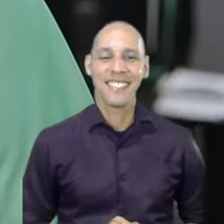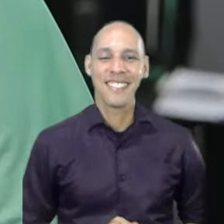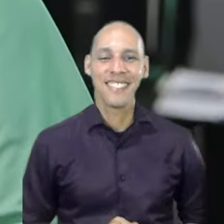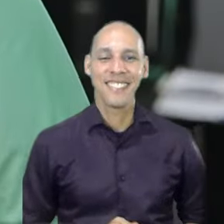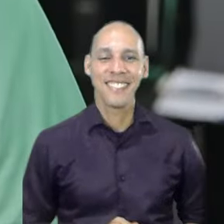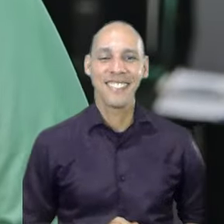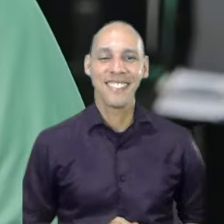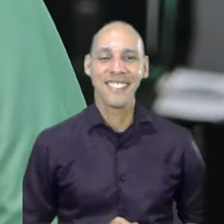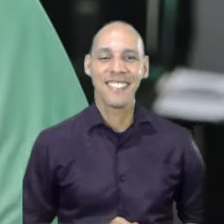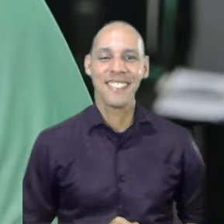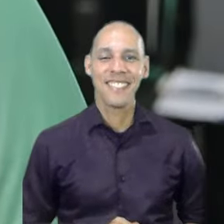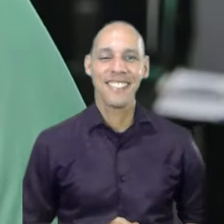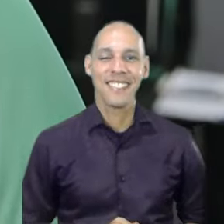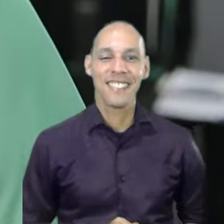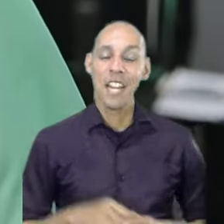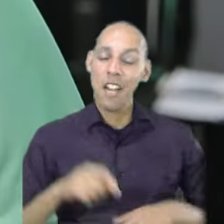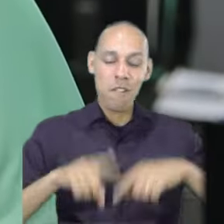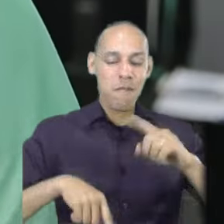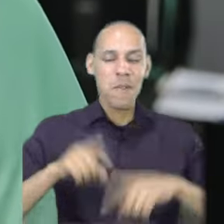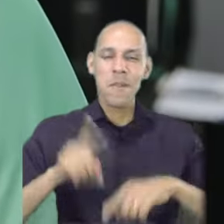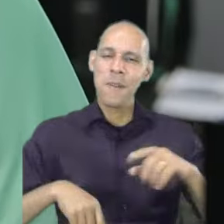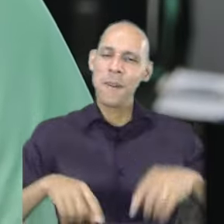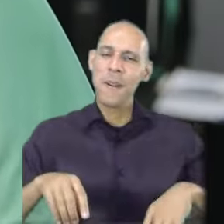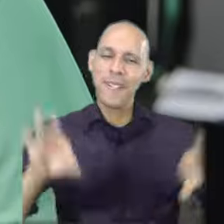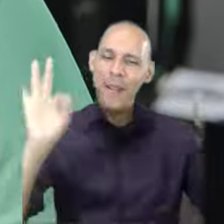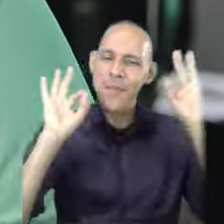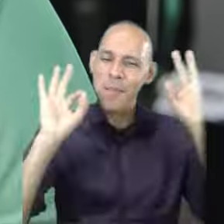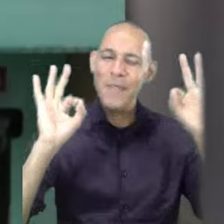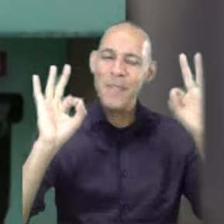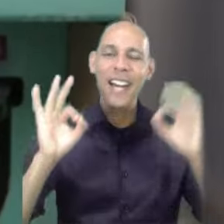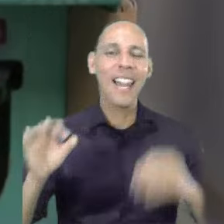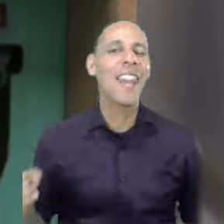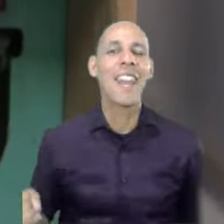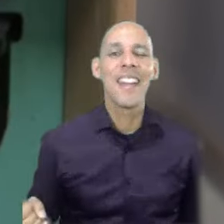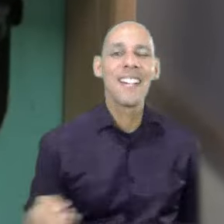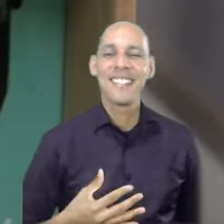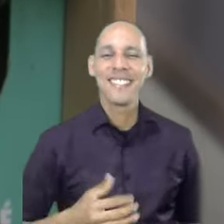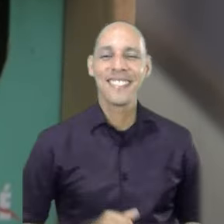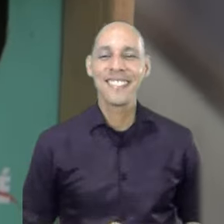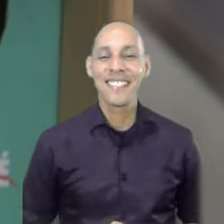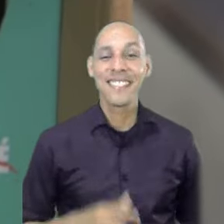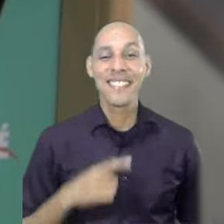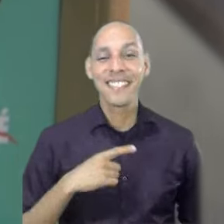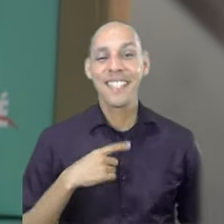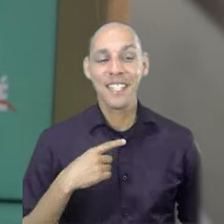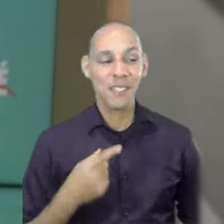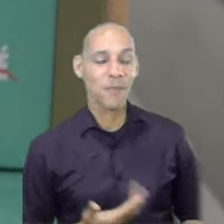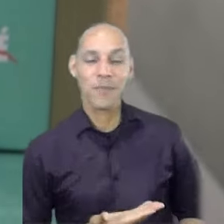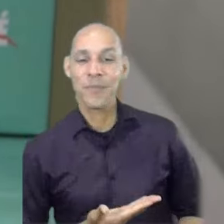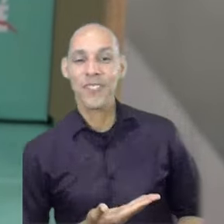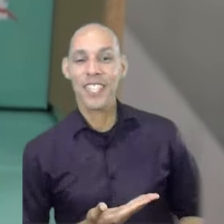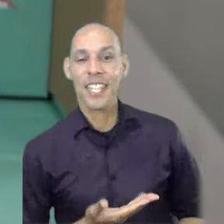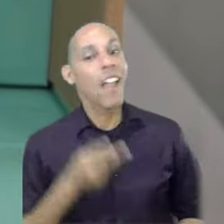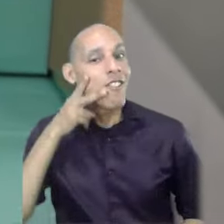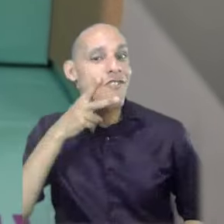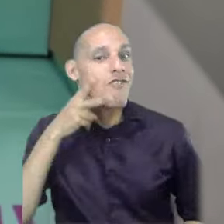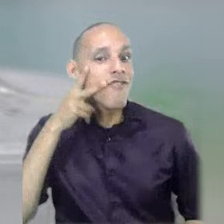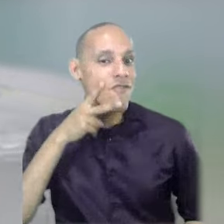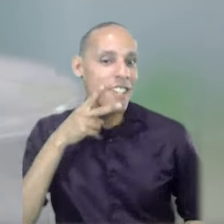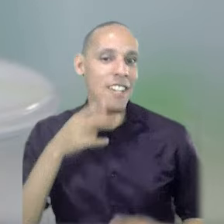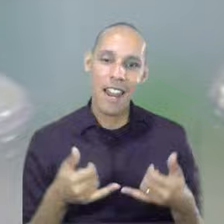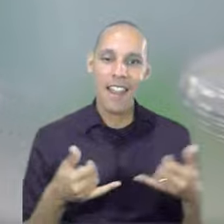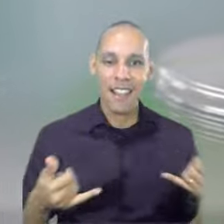Meu produto é sensacional, é pura novidade. Nós temos uma linha de vinhos dentro da nossa taça, que é abrir e